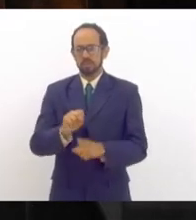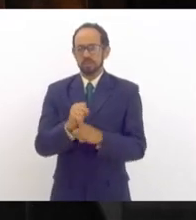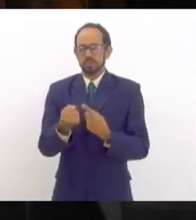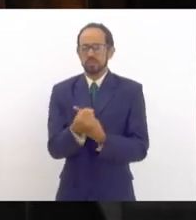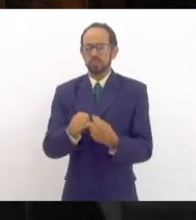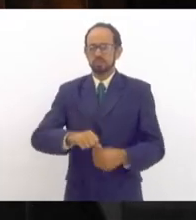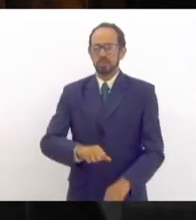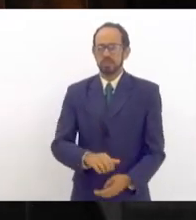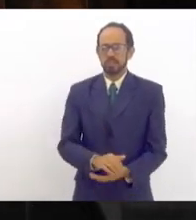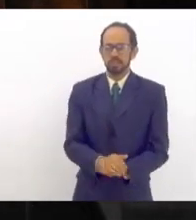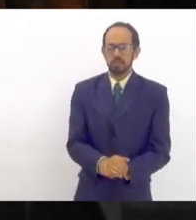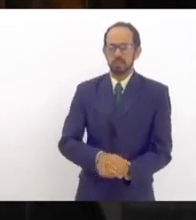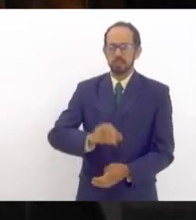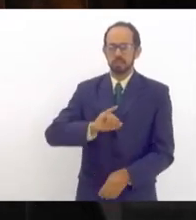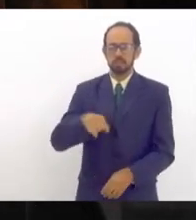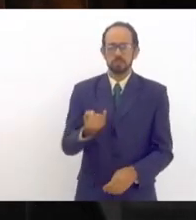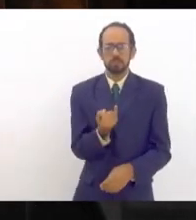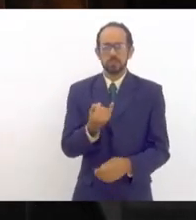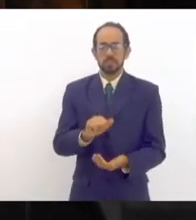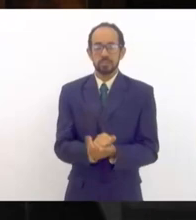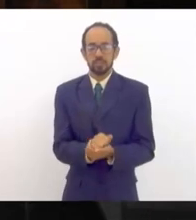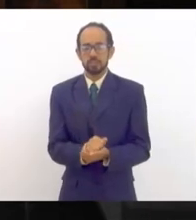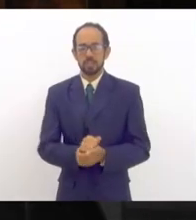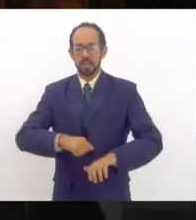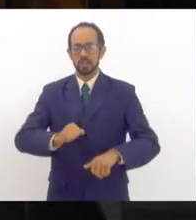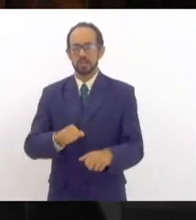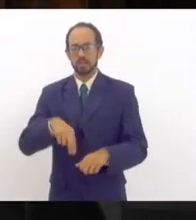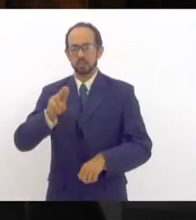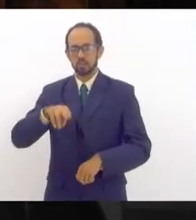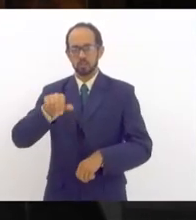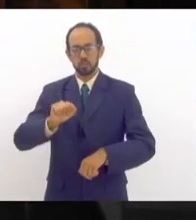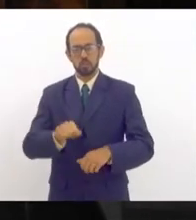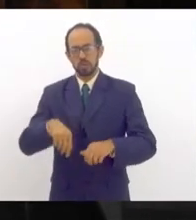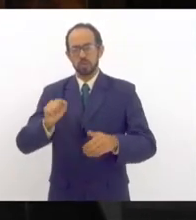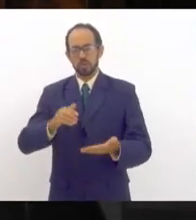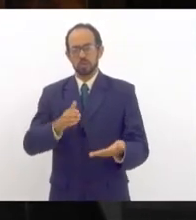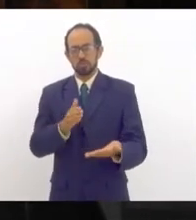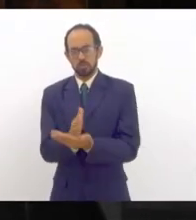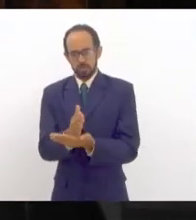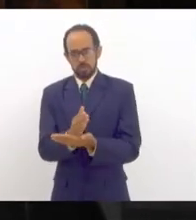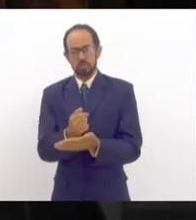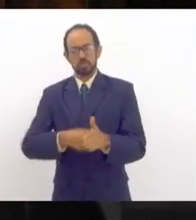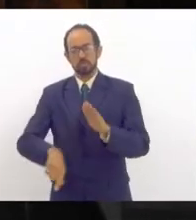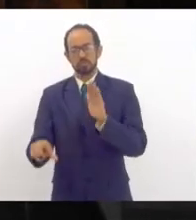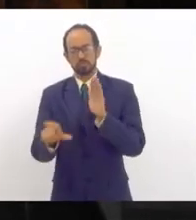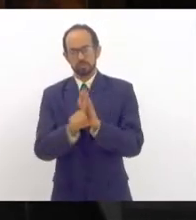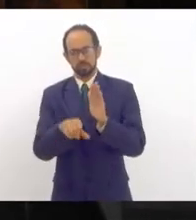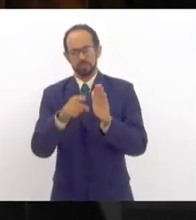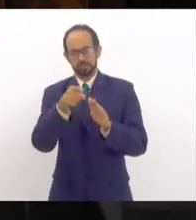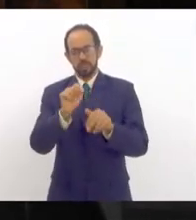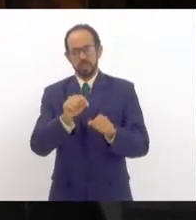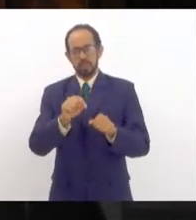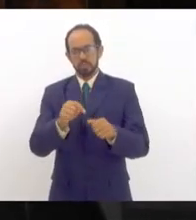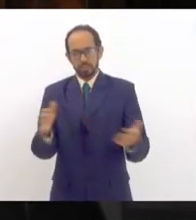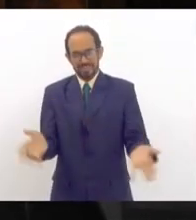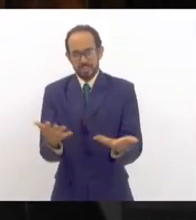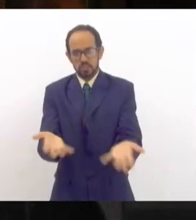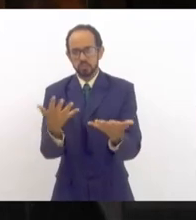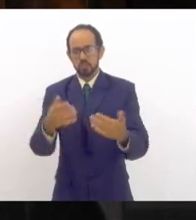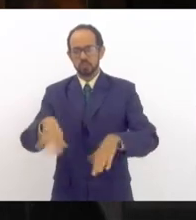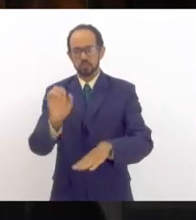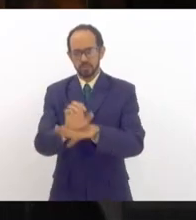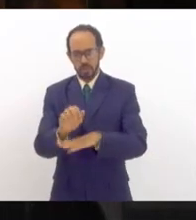Oportunidade ao produtor que jamais teve uma condição de aprovar um projeto via lei de incentivo que o estado possa estar